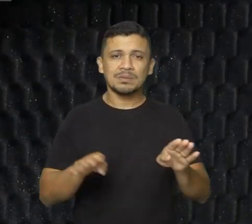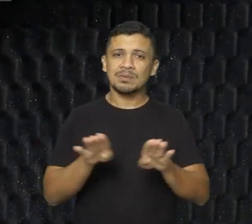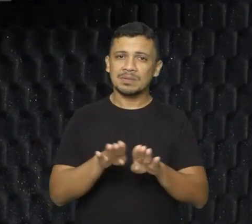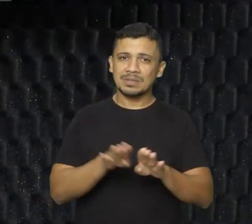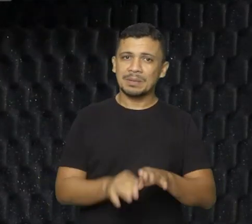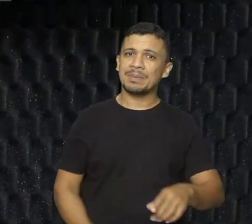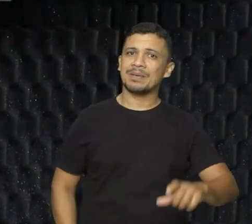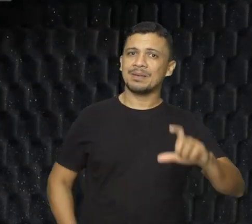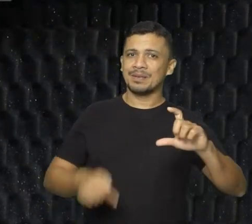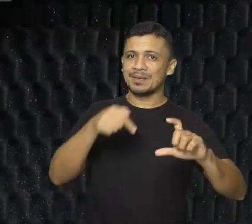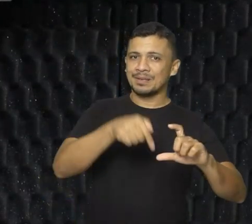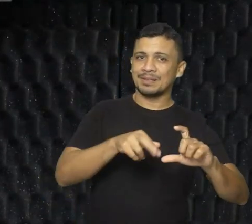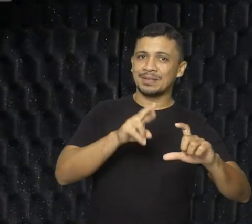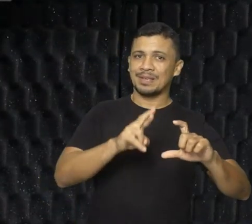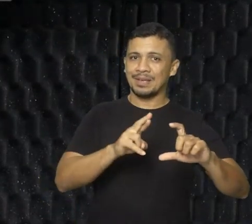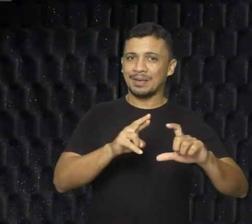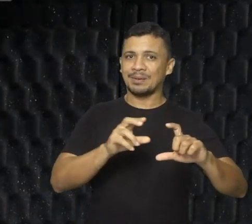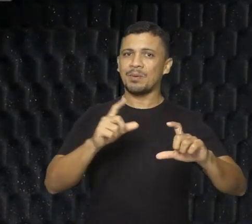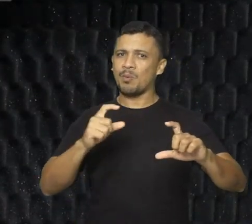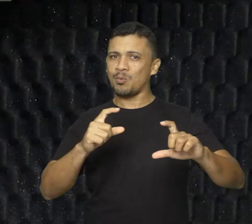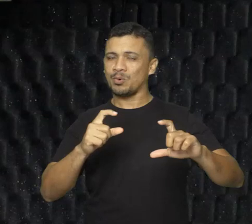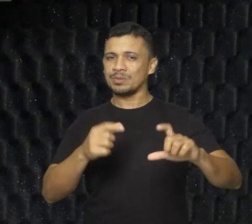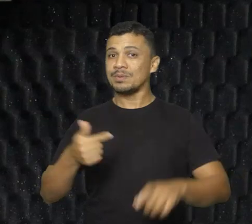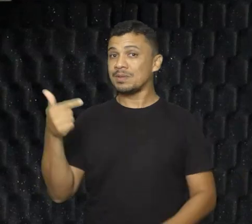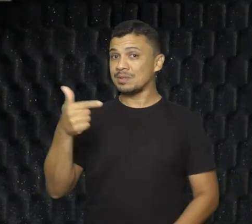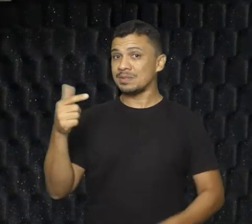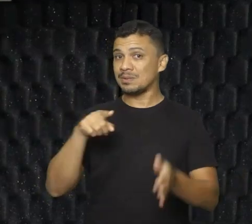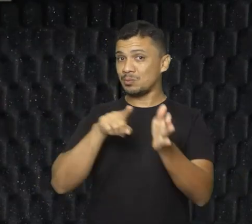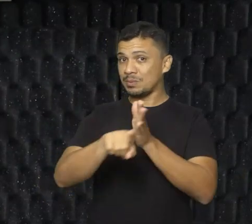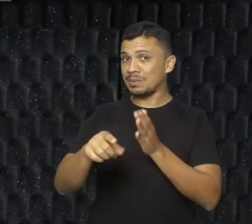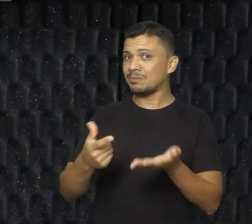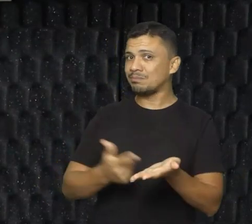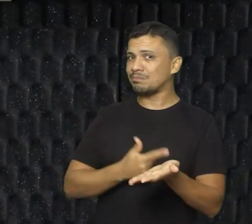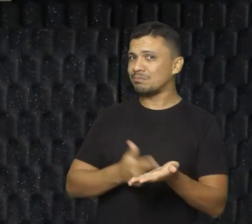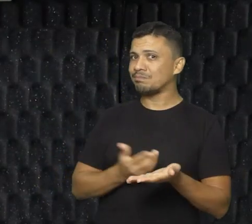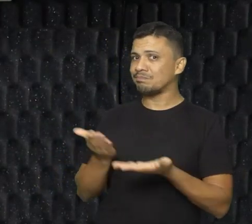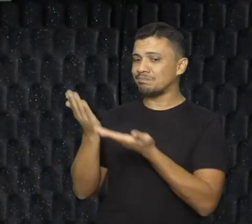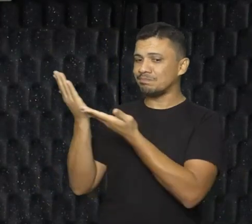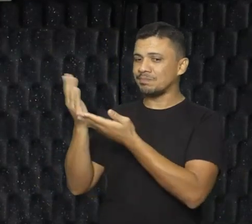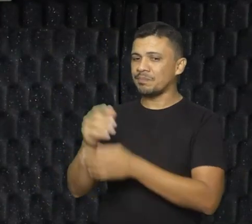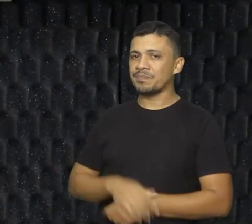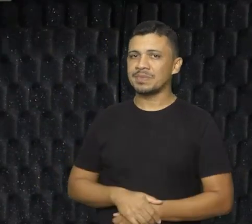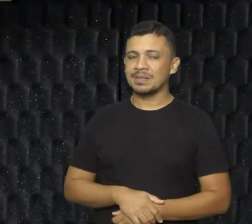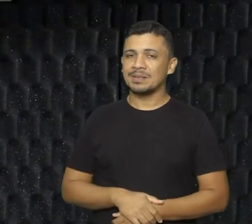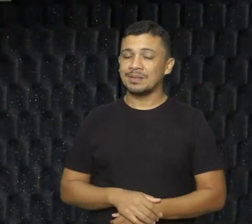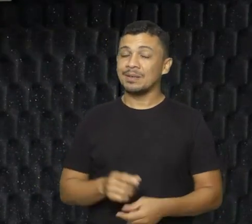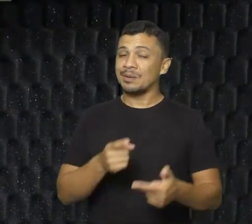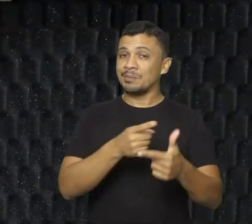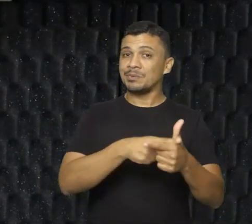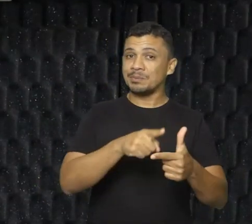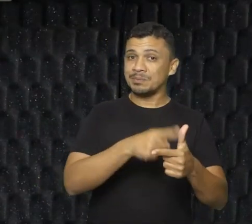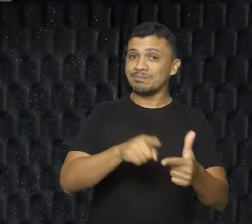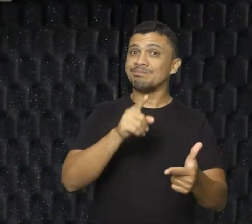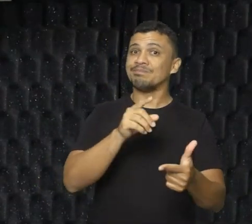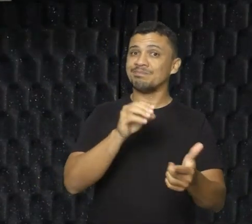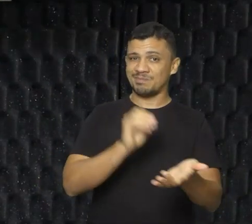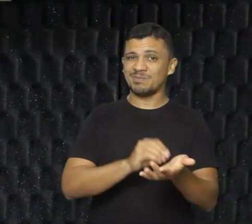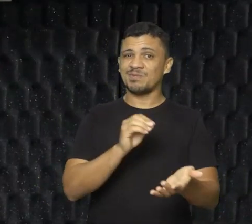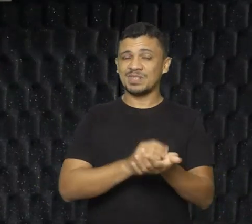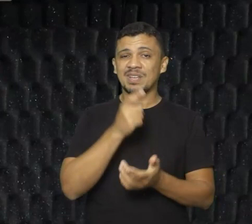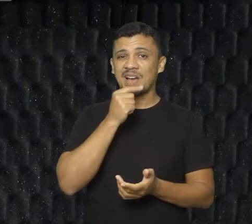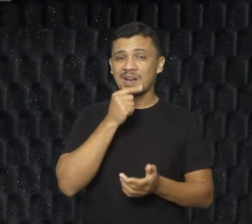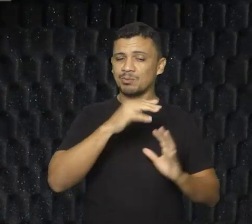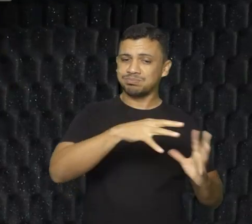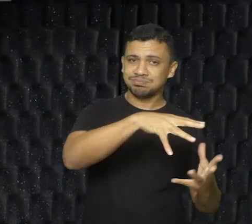Code. E nós vamos para a segunda questão da nossa apostila. Olha só, crise hídrica global é um tema